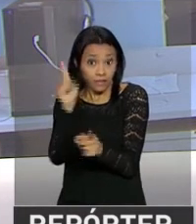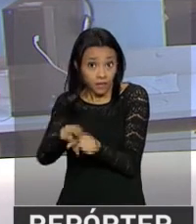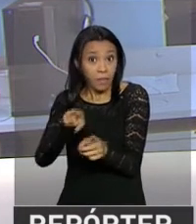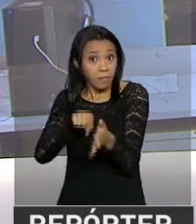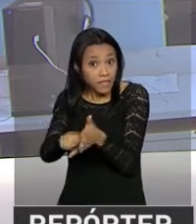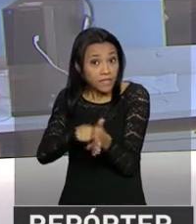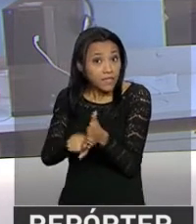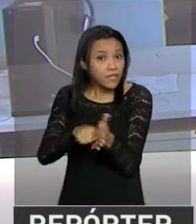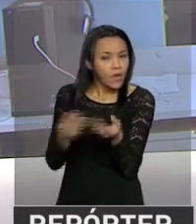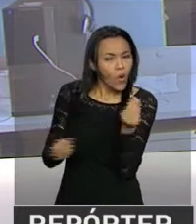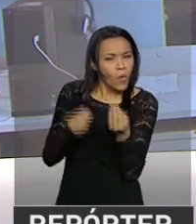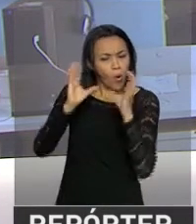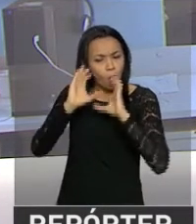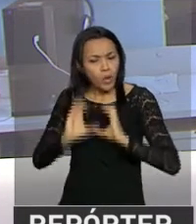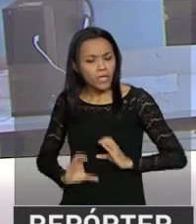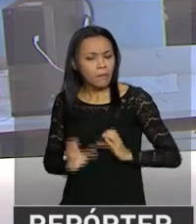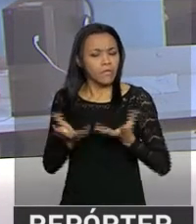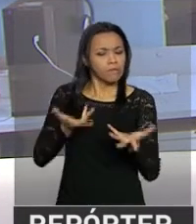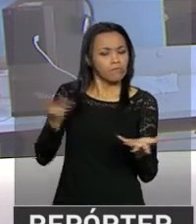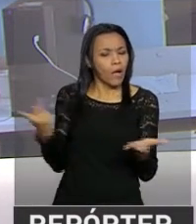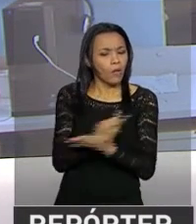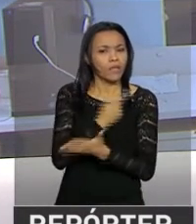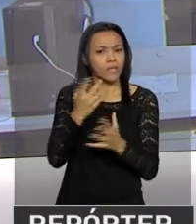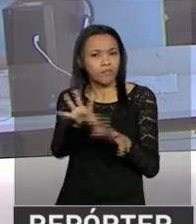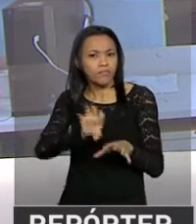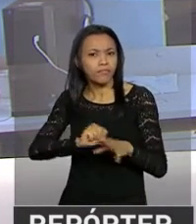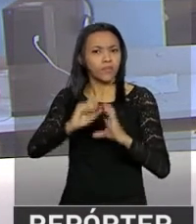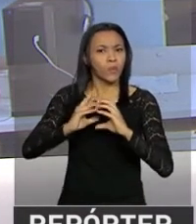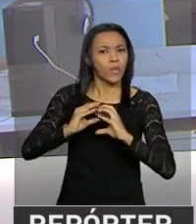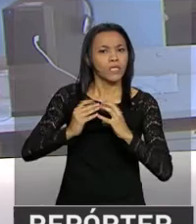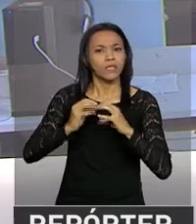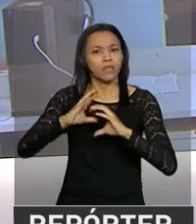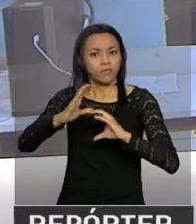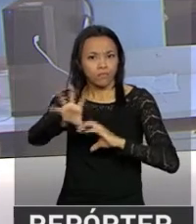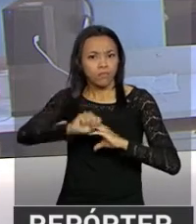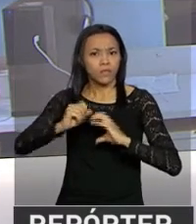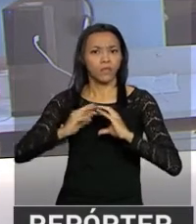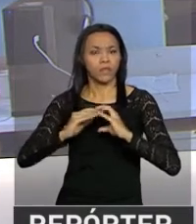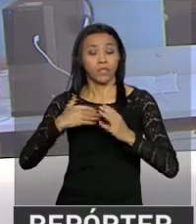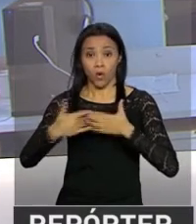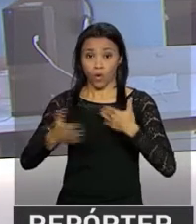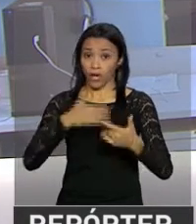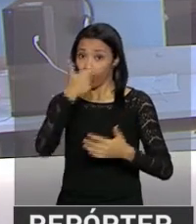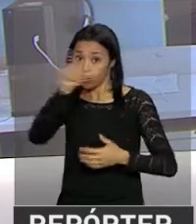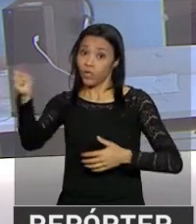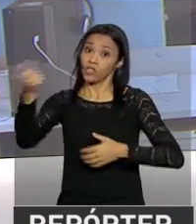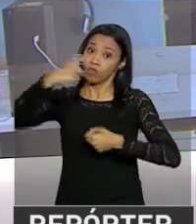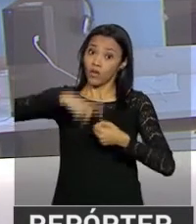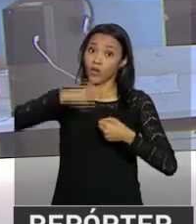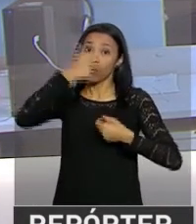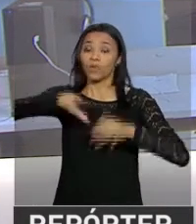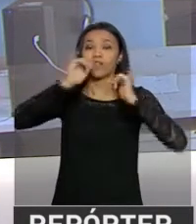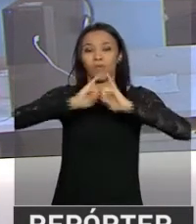sobre o comportamento da doença e suas correlações. Nós podemos voltar a qualquer momento com outras